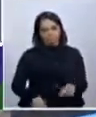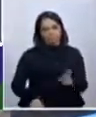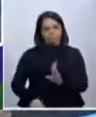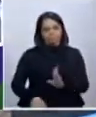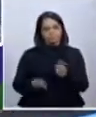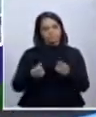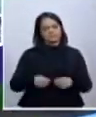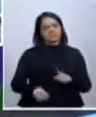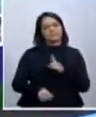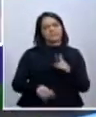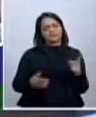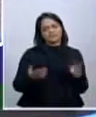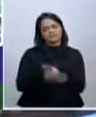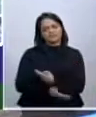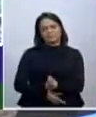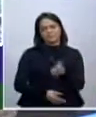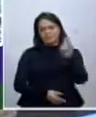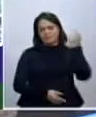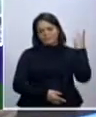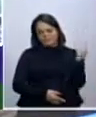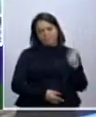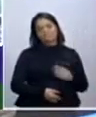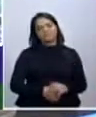feito há muito mais tempo. Espero que daqui para frente